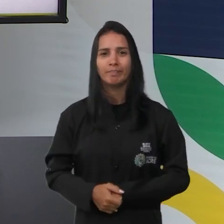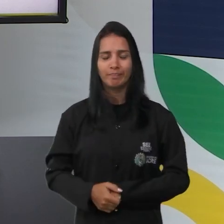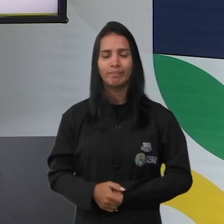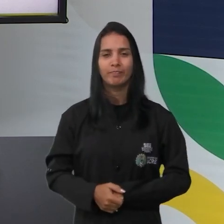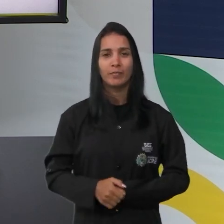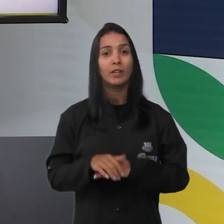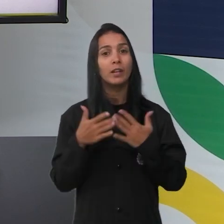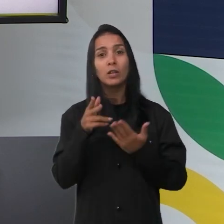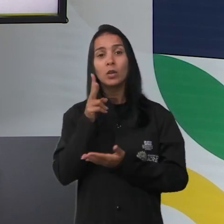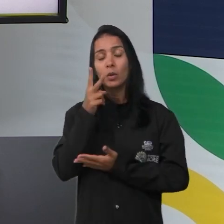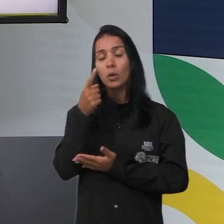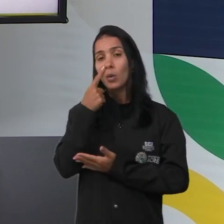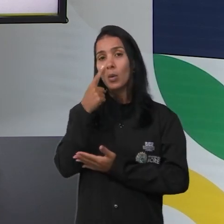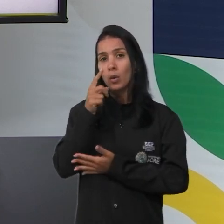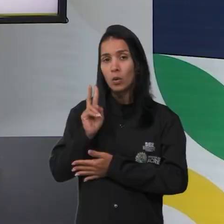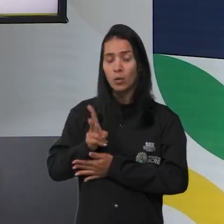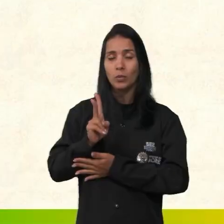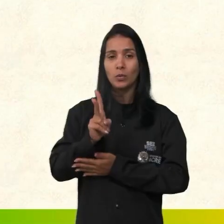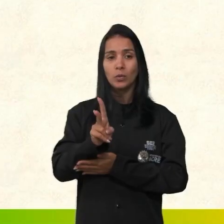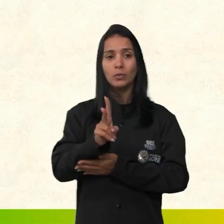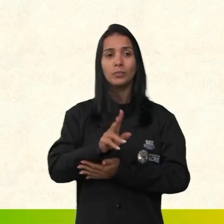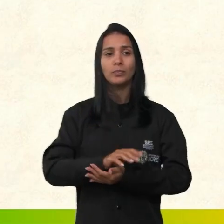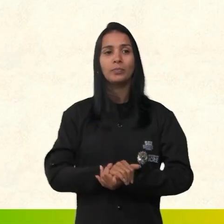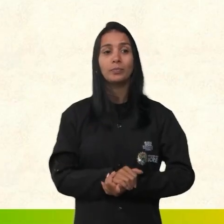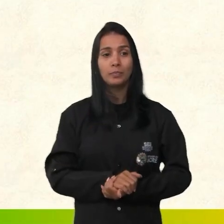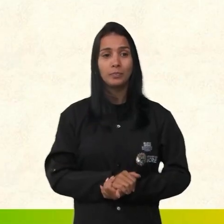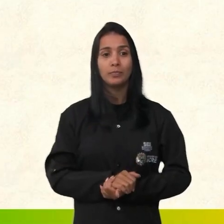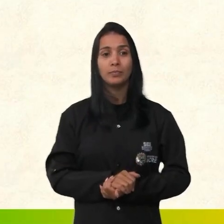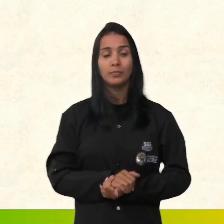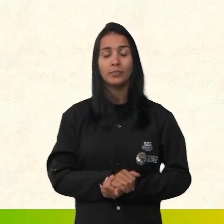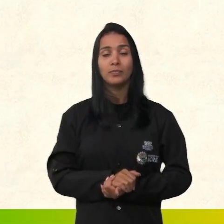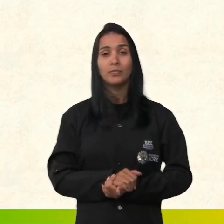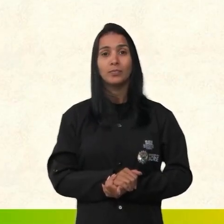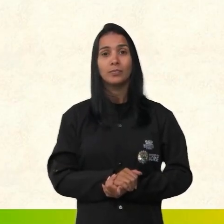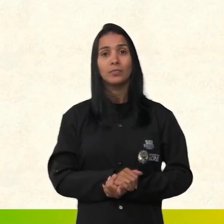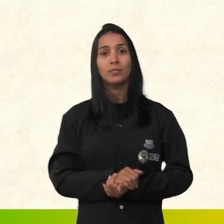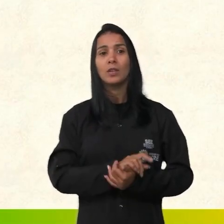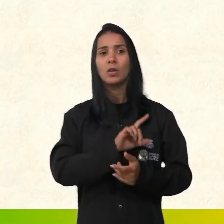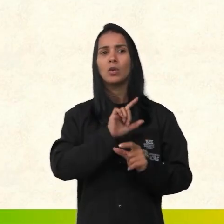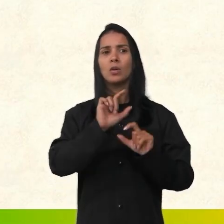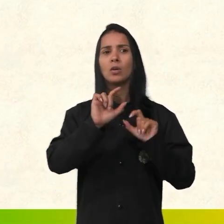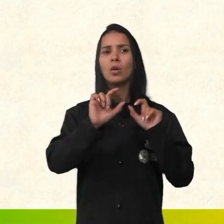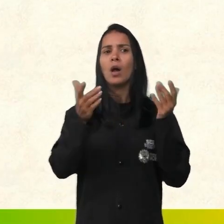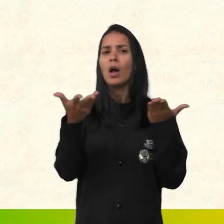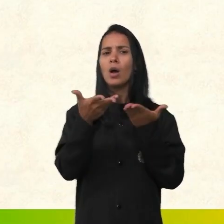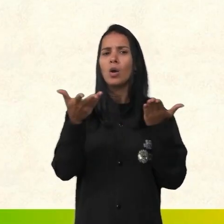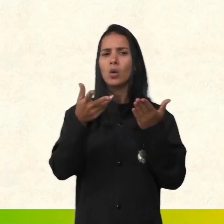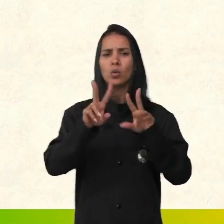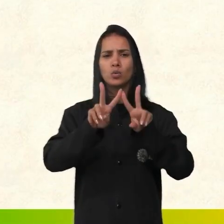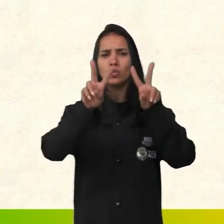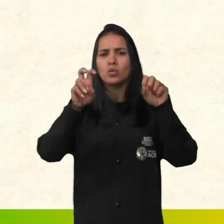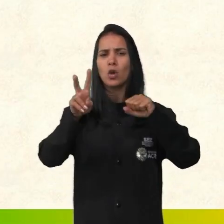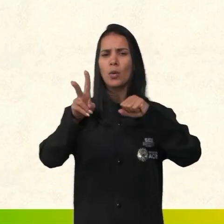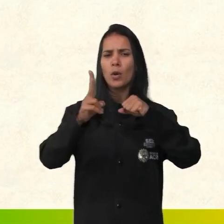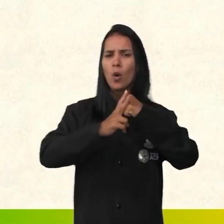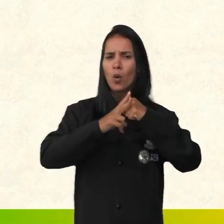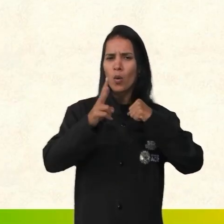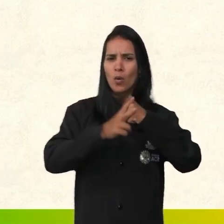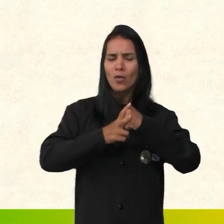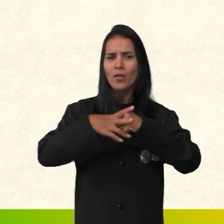Bem, continuando agora, vamos falar sobre os regular verbs, nesse caso,